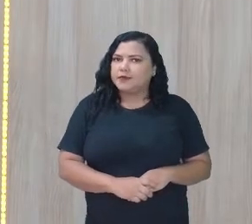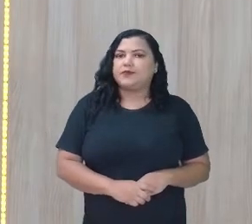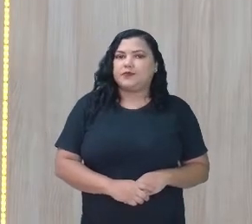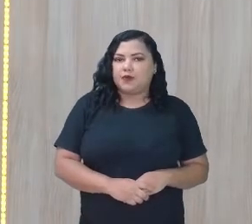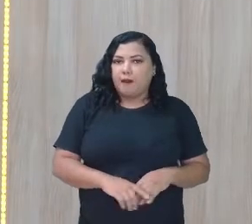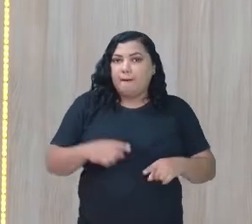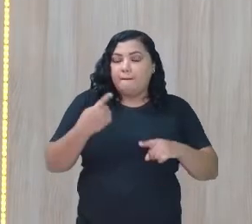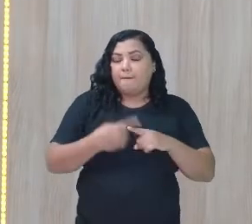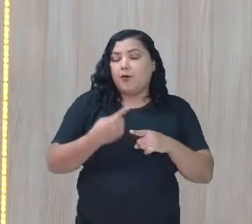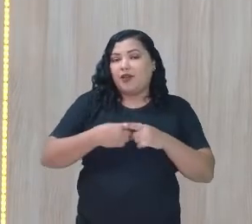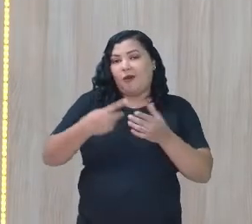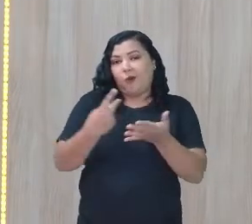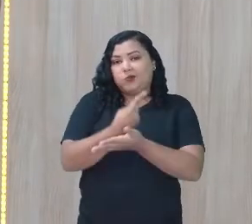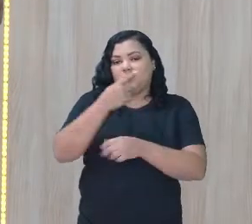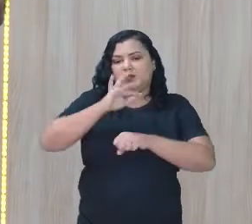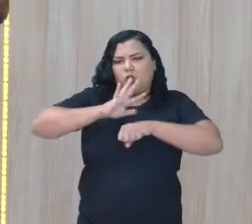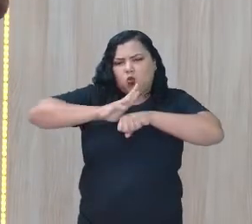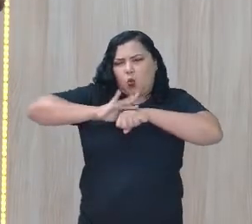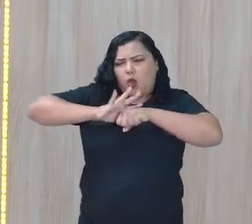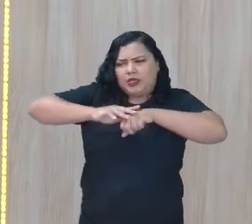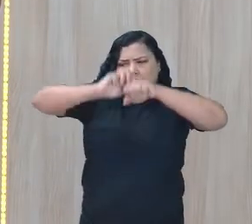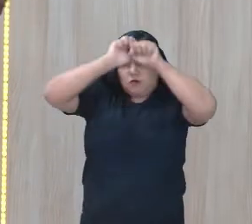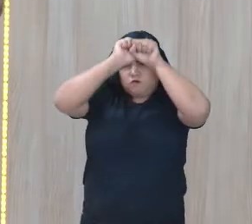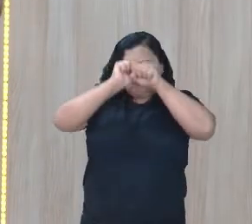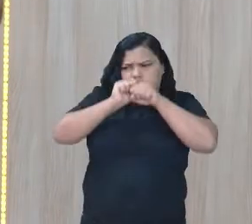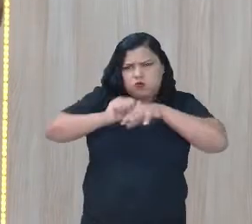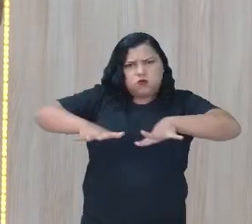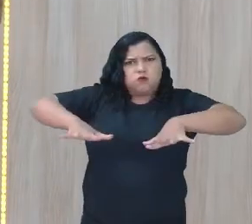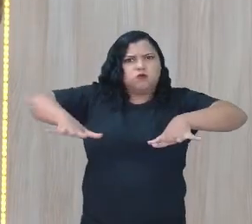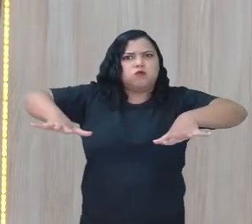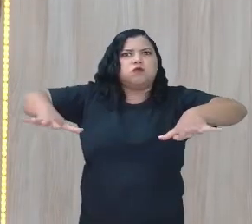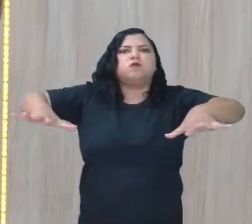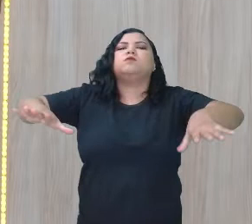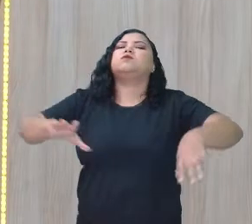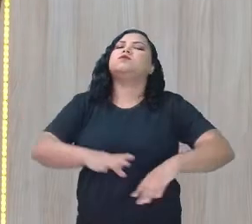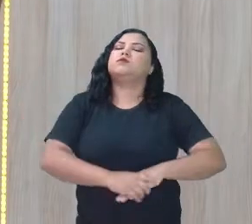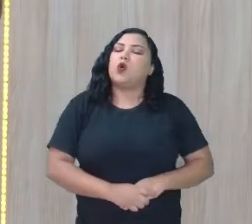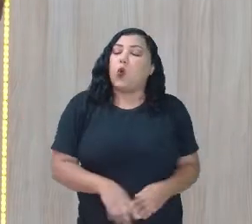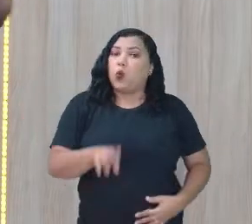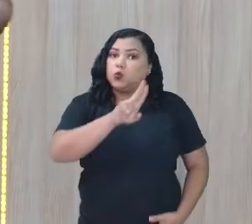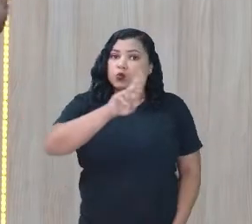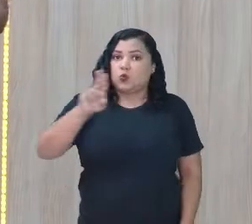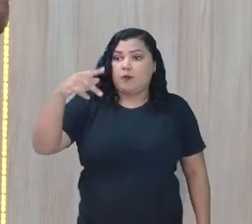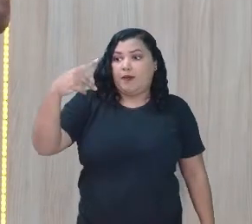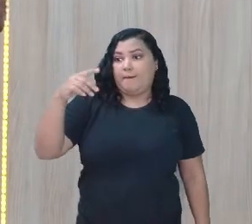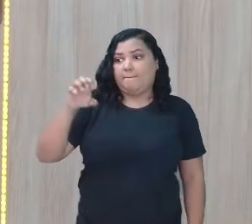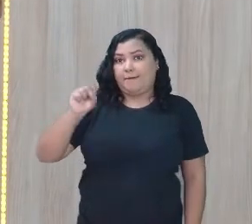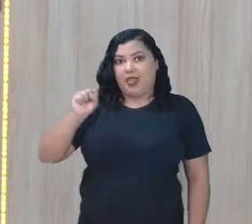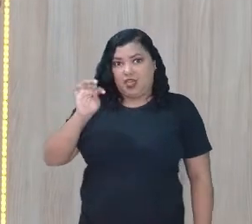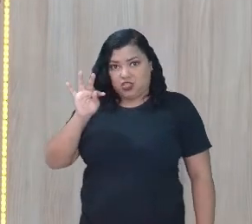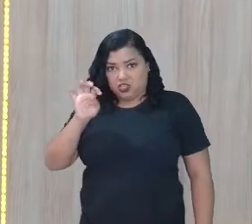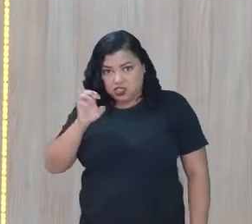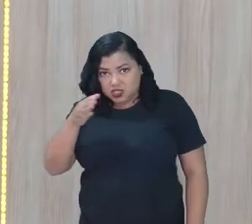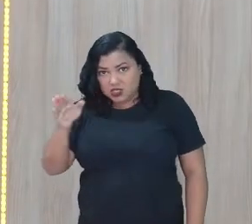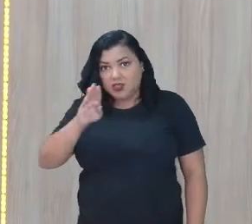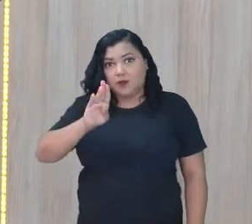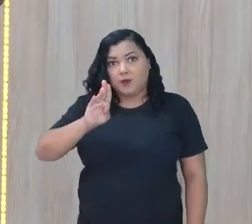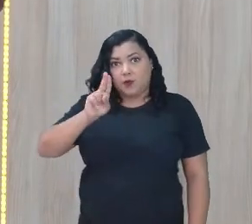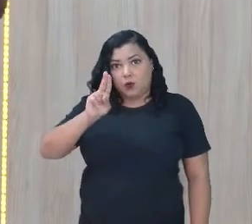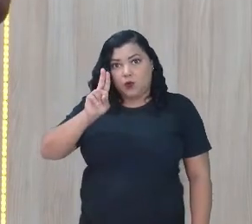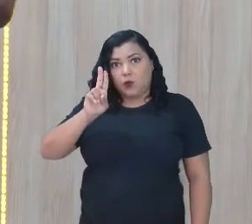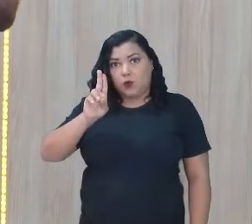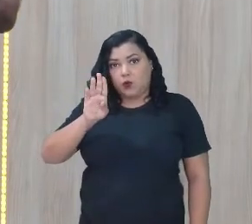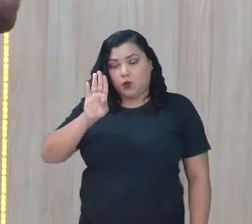a um surto, né, a peste, né, a chamada peste bubônica, né. Então,